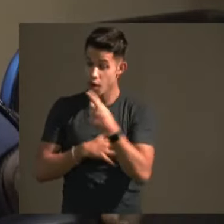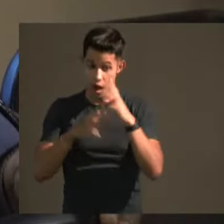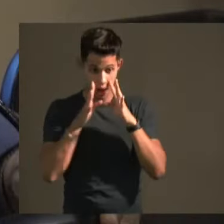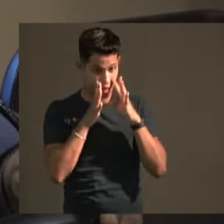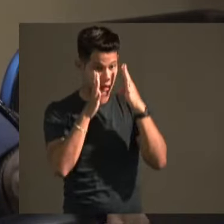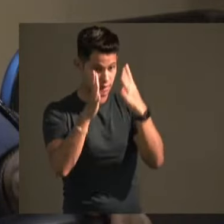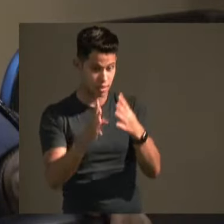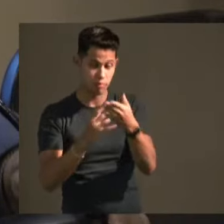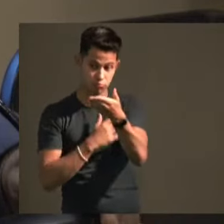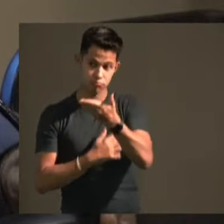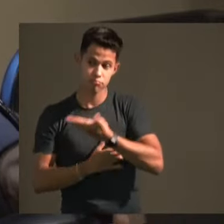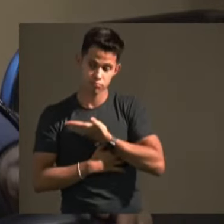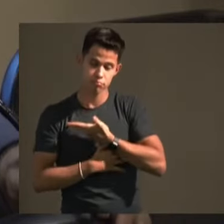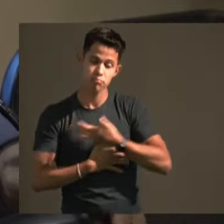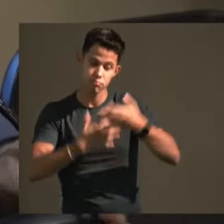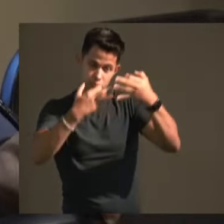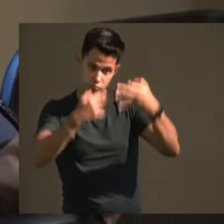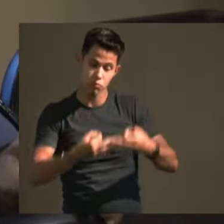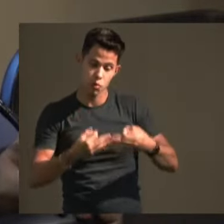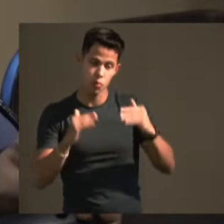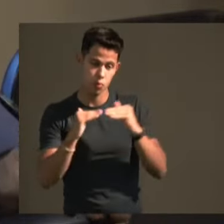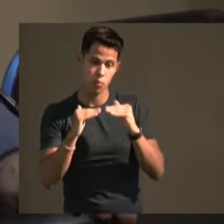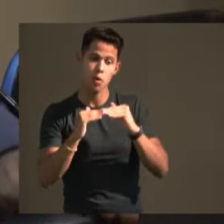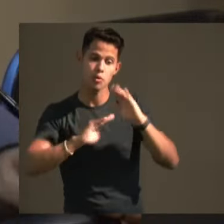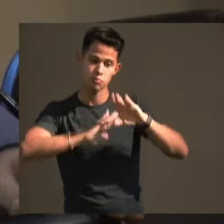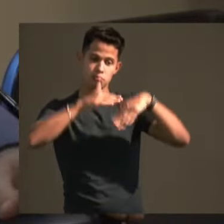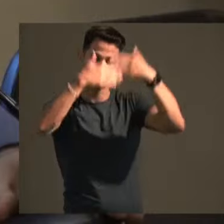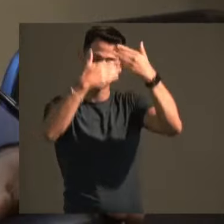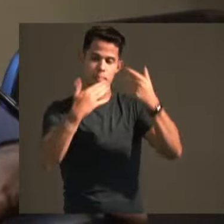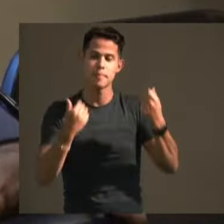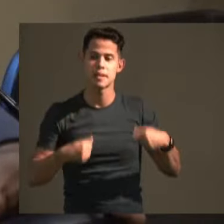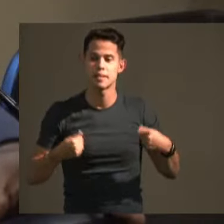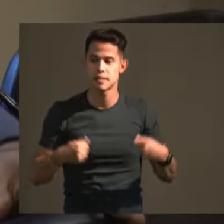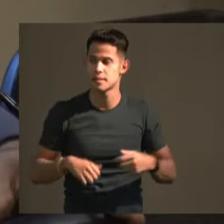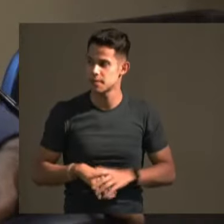companheiro tem razão, precisamos avançar.